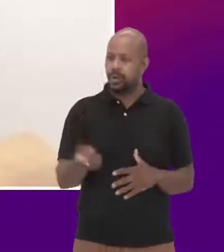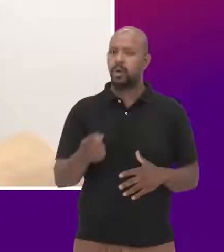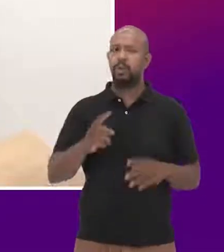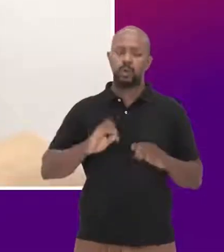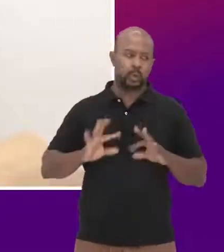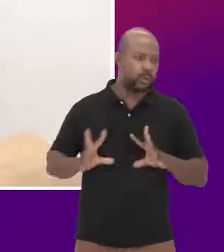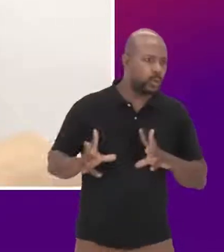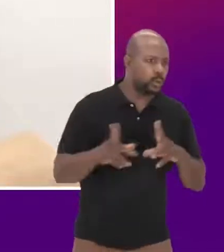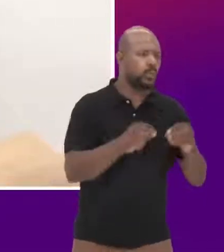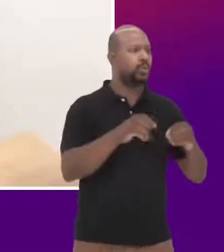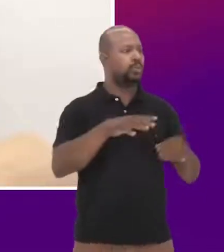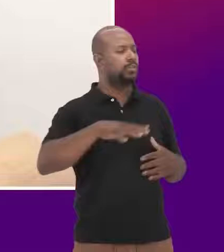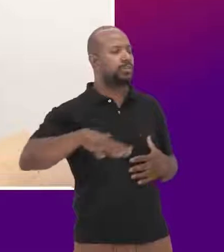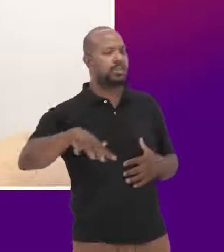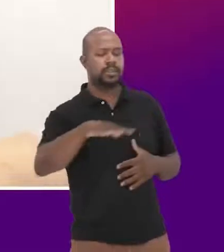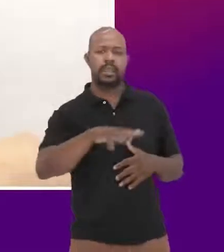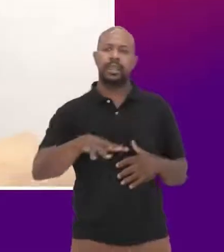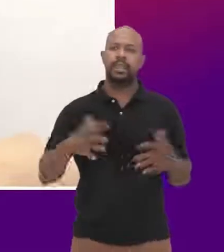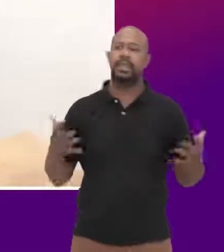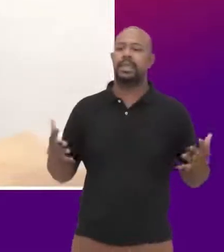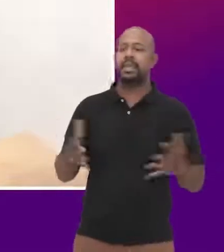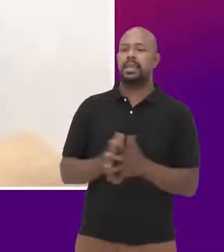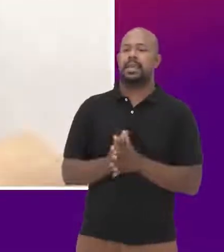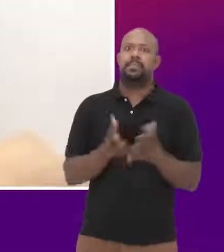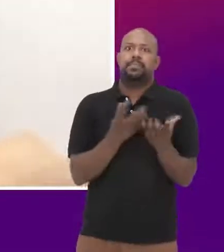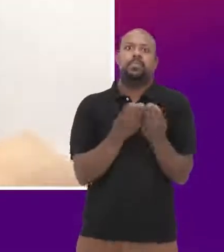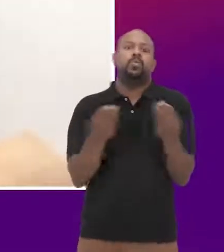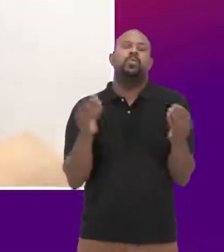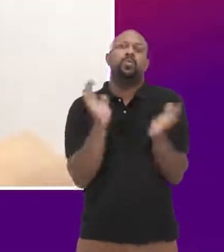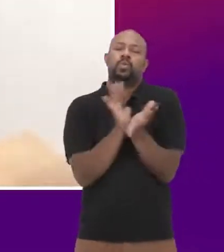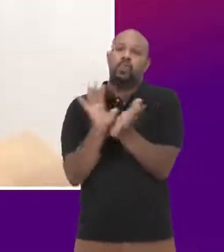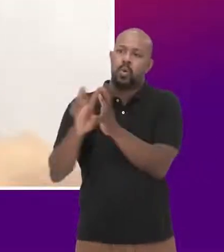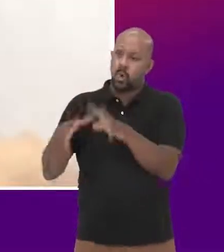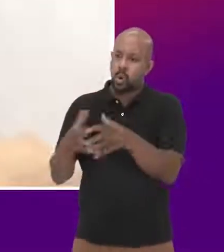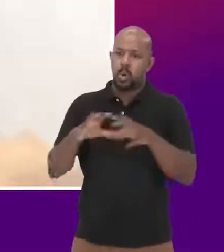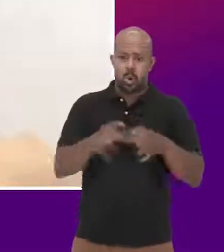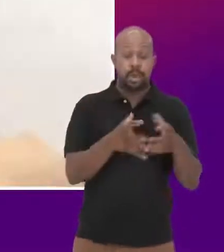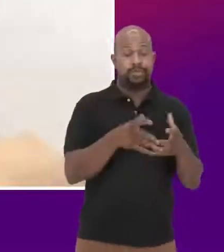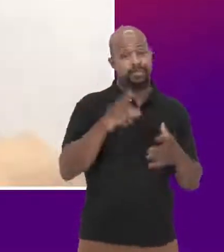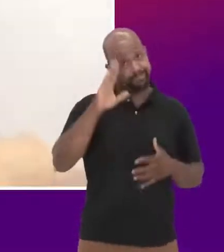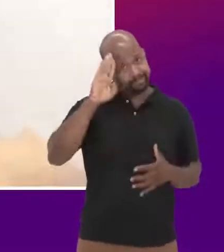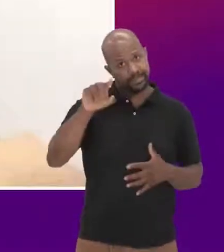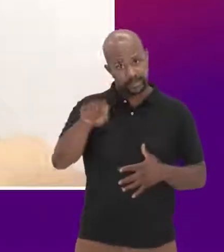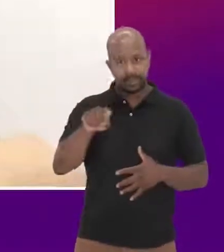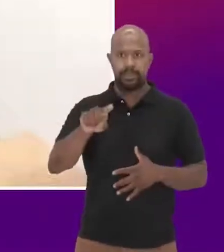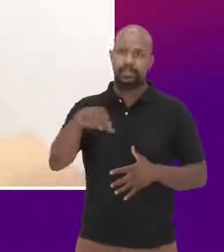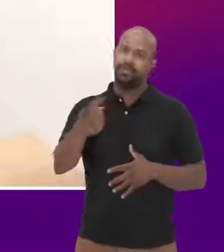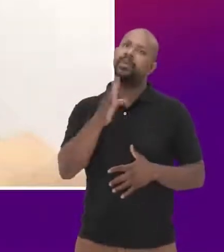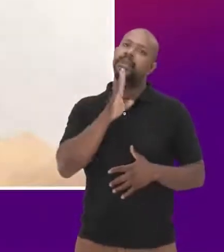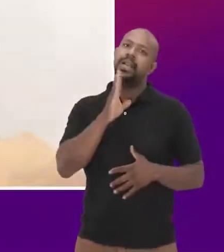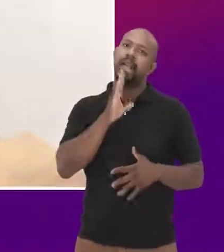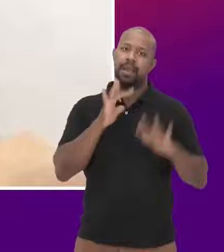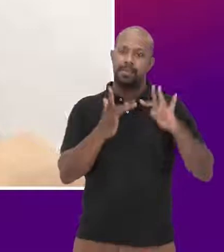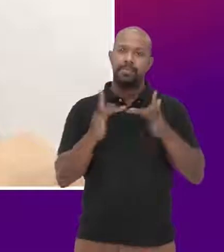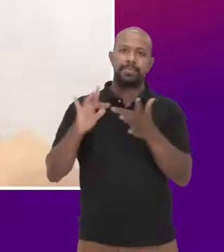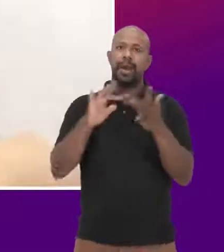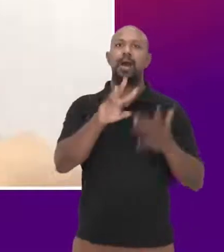essa dinâmica em que muitos grupos, principalmente depois da rede web e